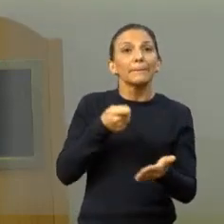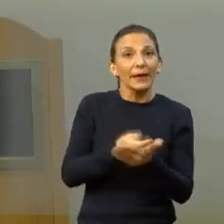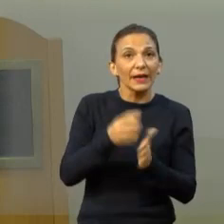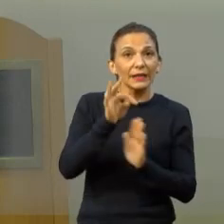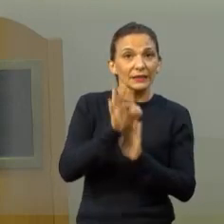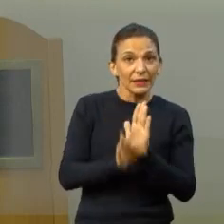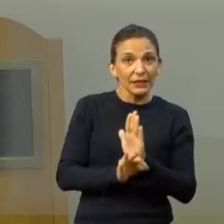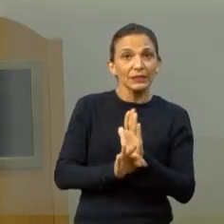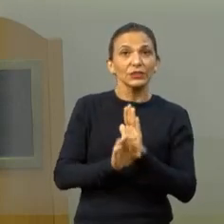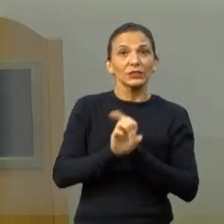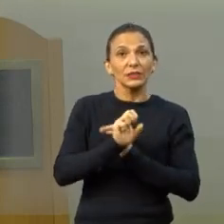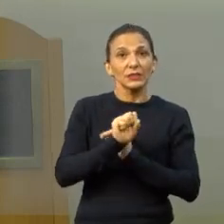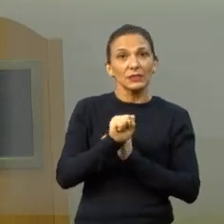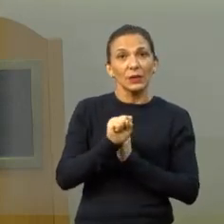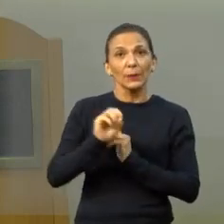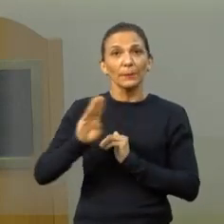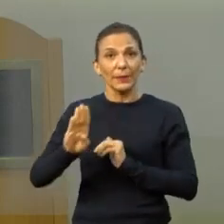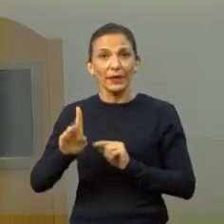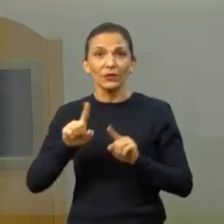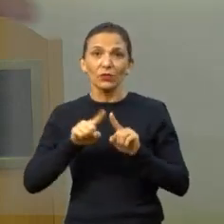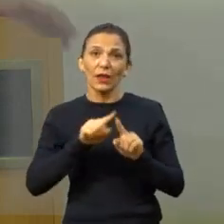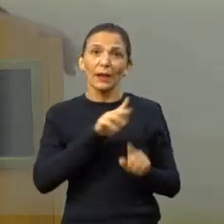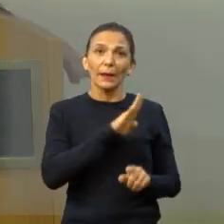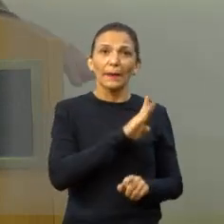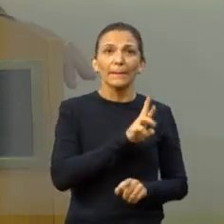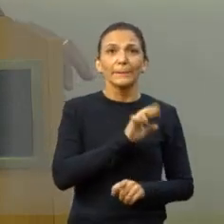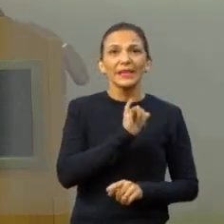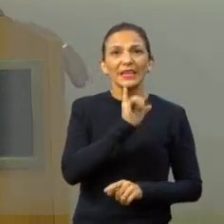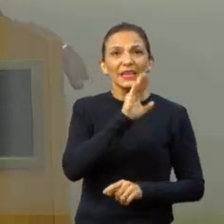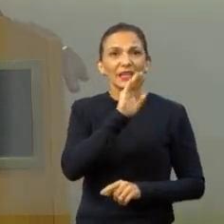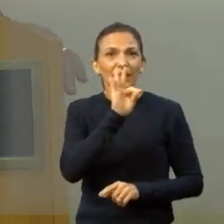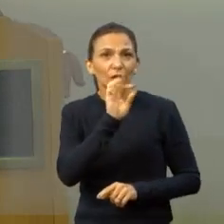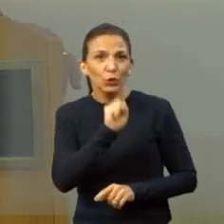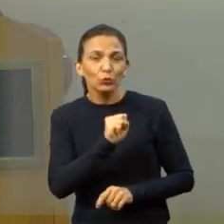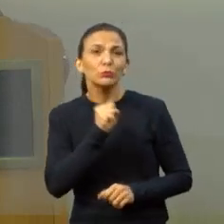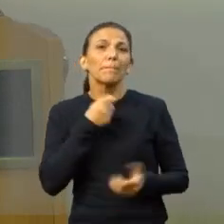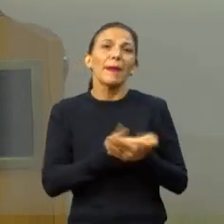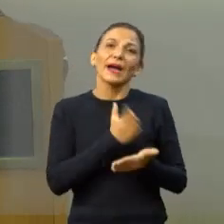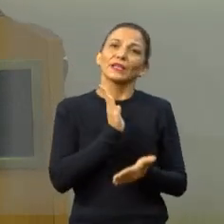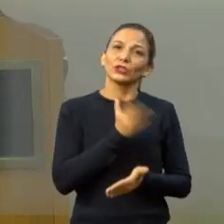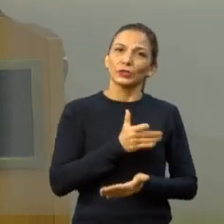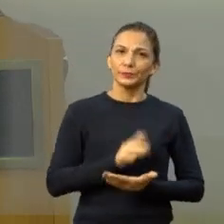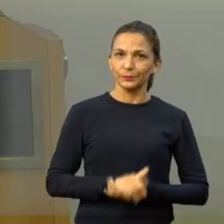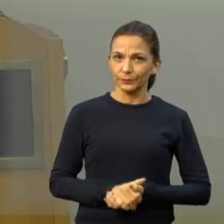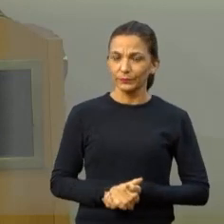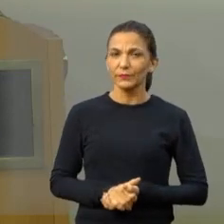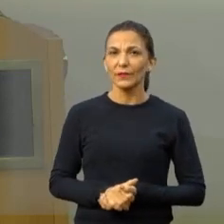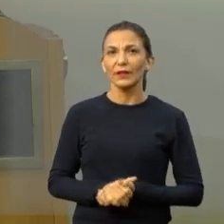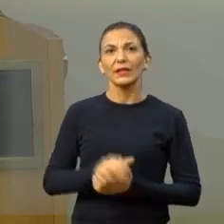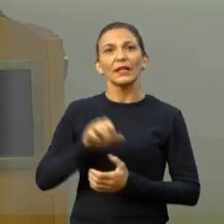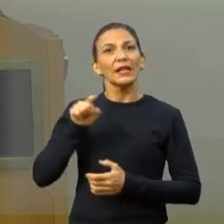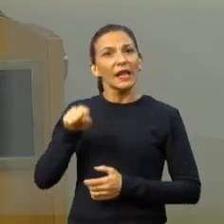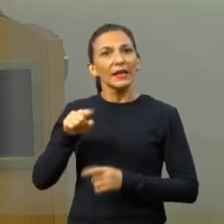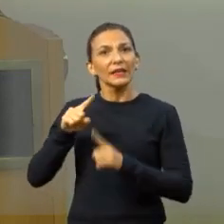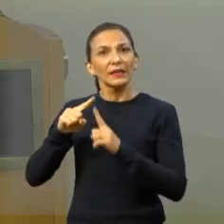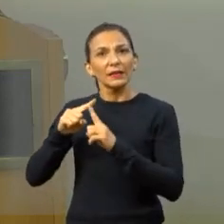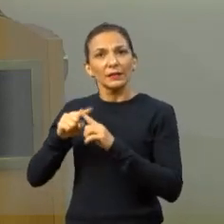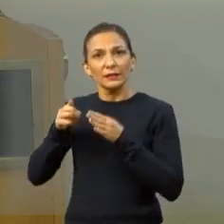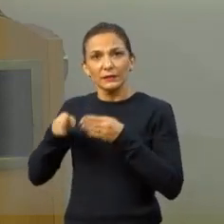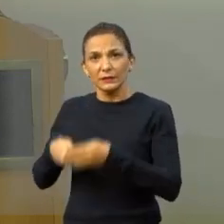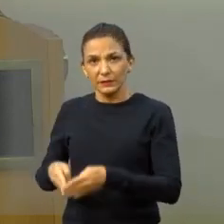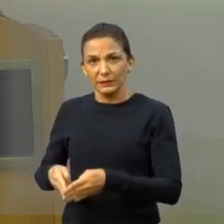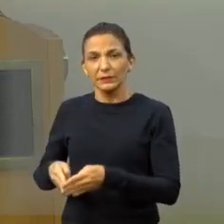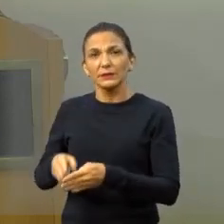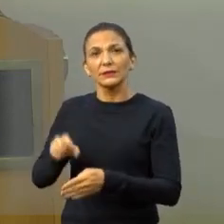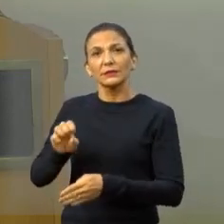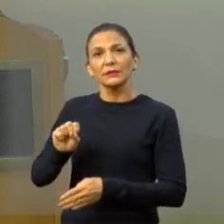sua a sua taxa né Aí ontem também me questionaram Poxa eu fiz a conta lá no cemitério de São Bento fala que não é IPTU não é